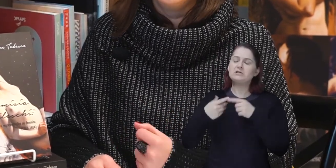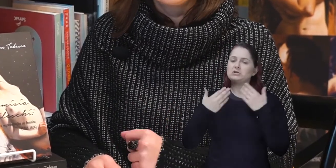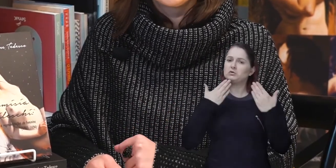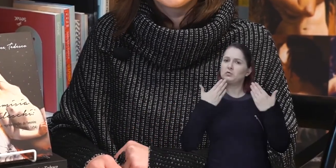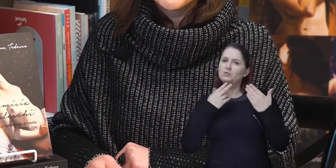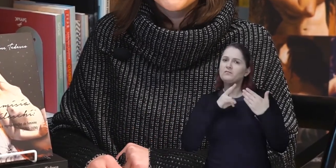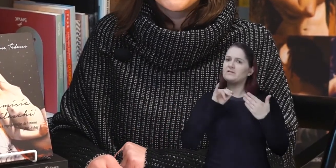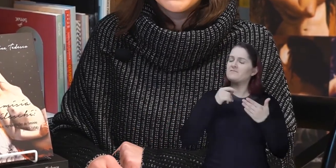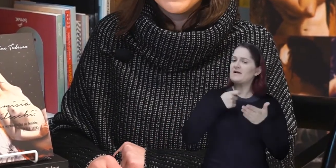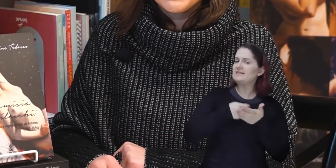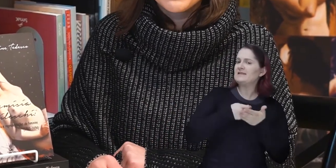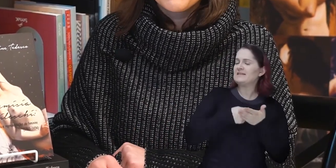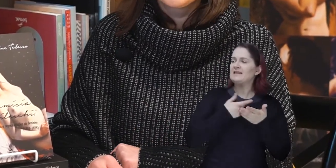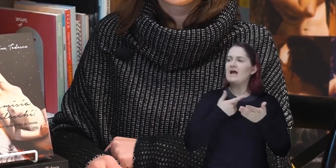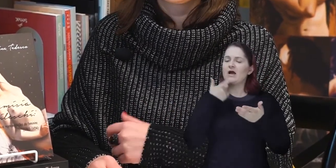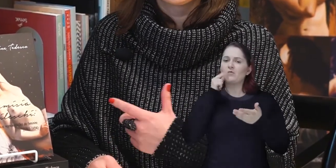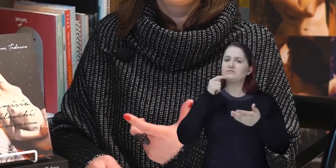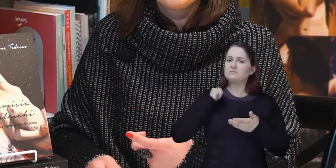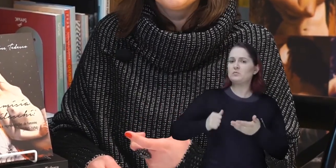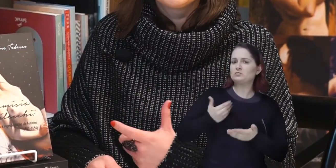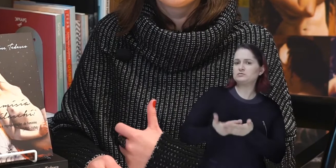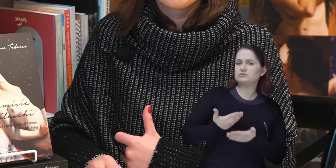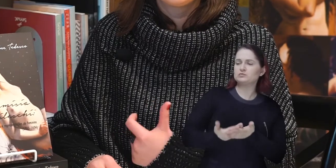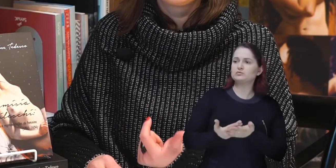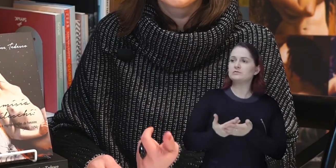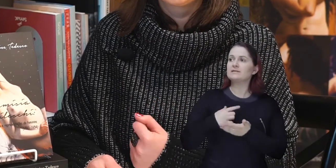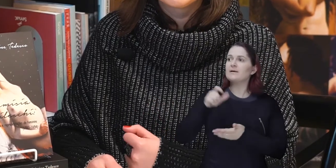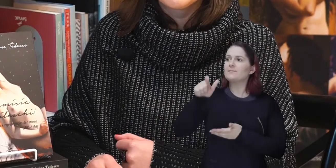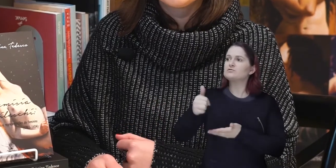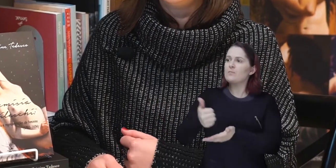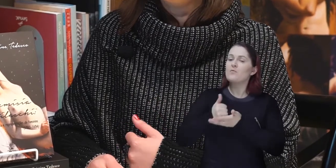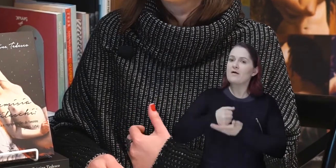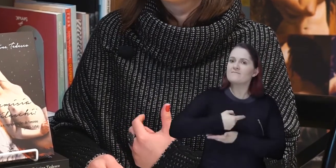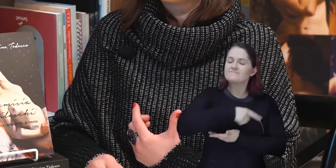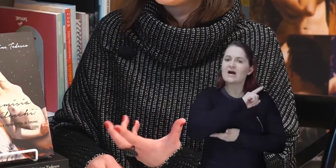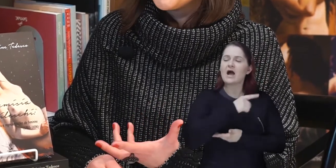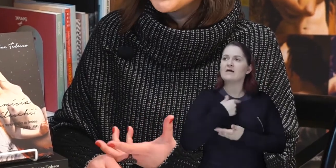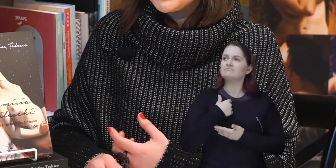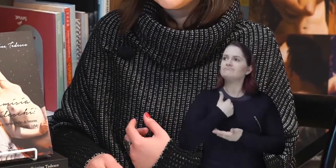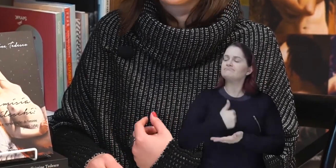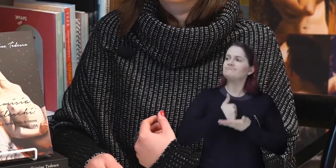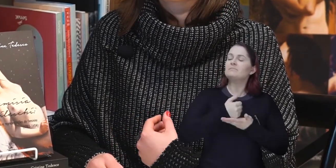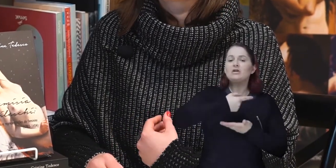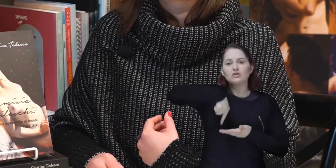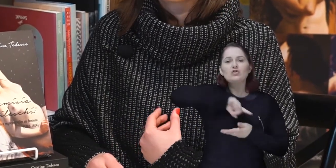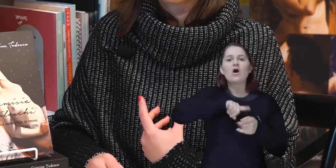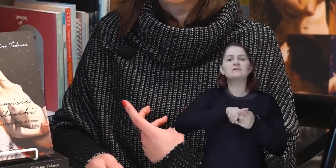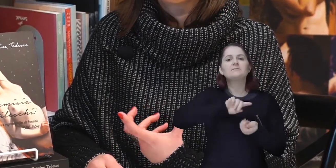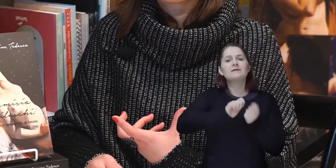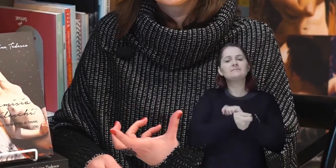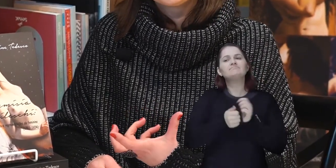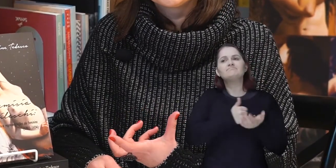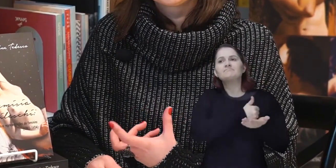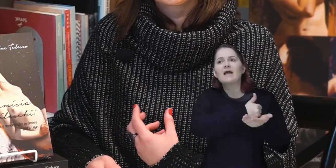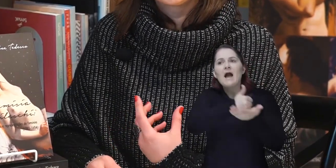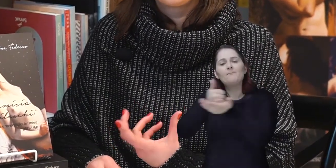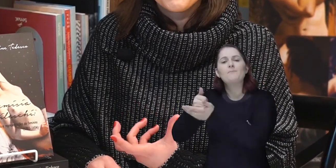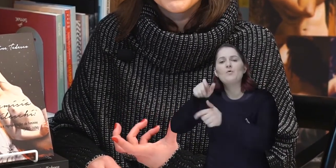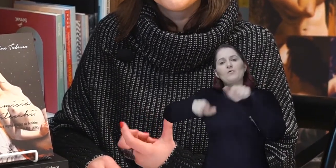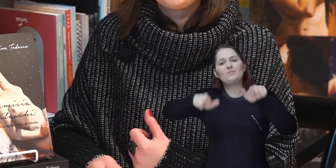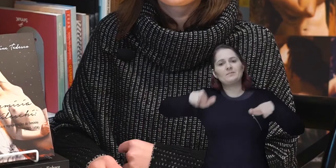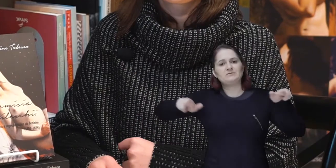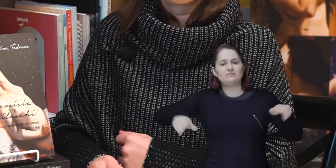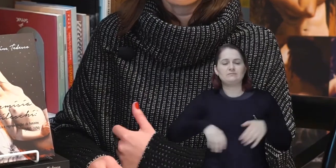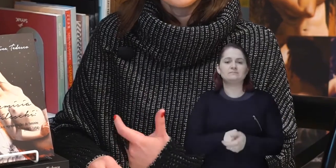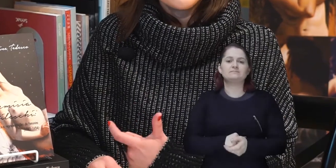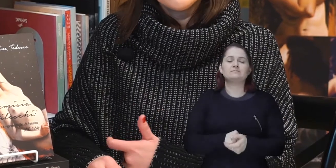apoio quando a pessoa precisa, né? Quando ela está em dúvida se vai ou não tentar uma bolsa de estudos, que a gente seja essa pessoa que